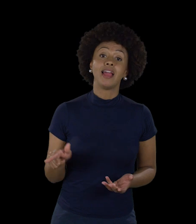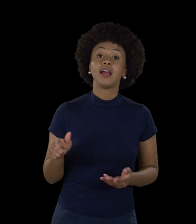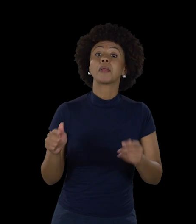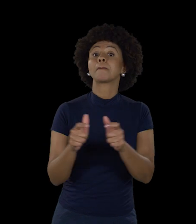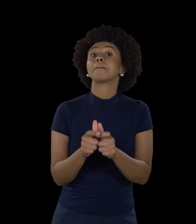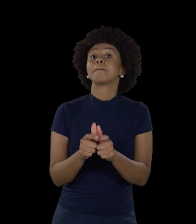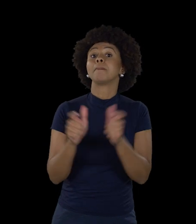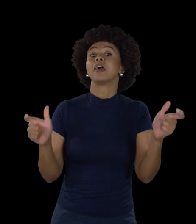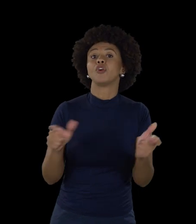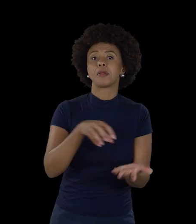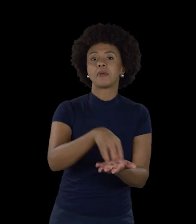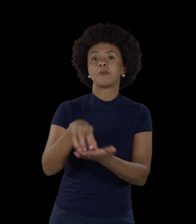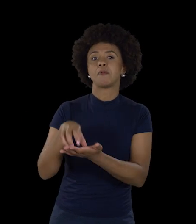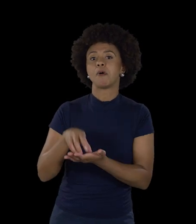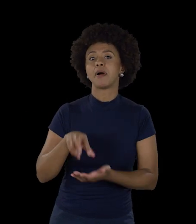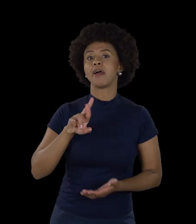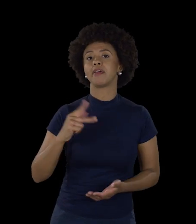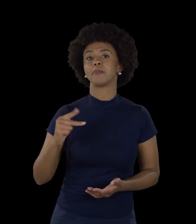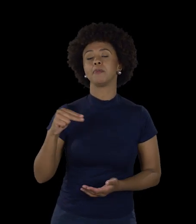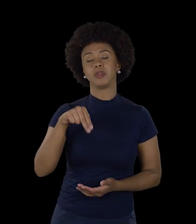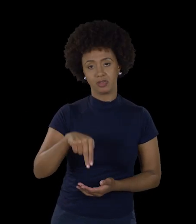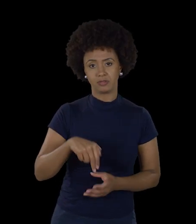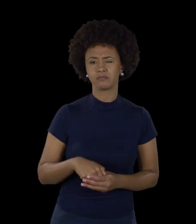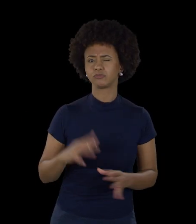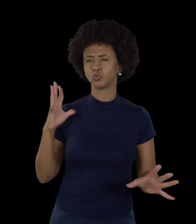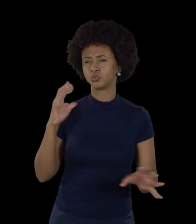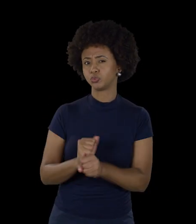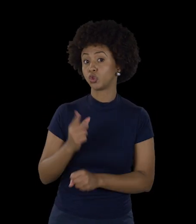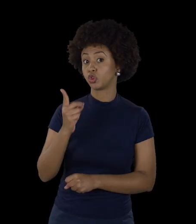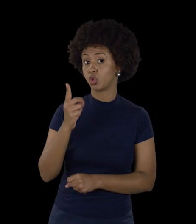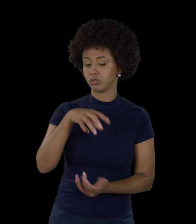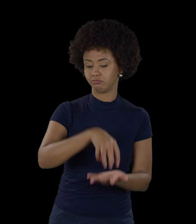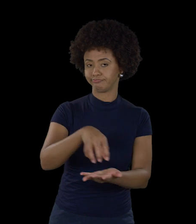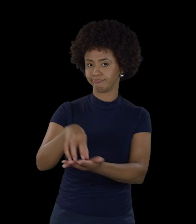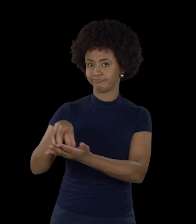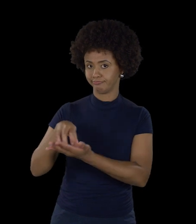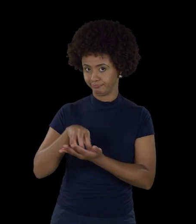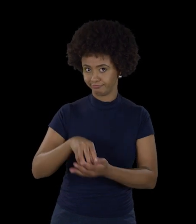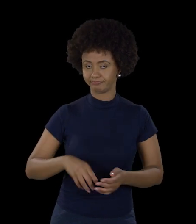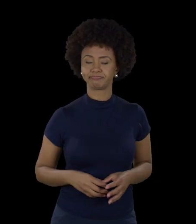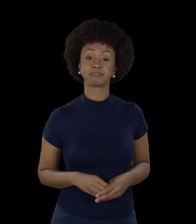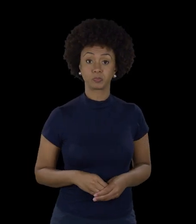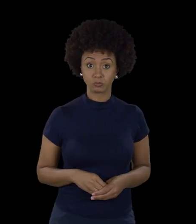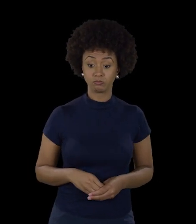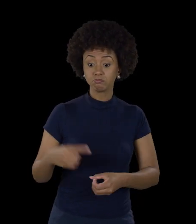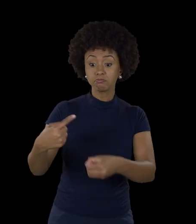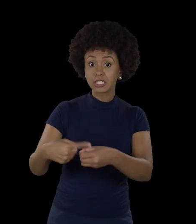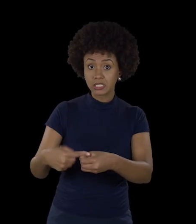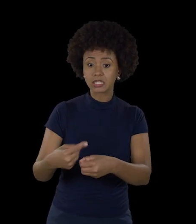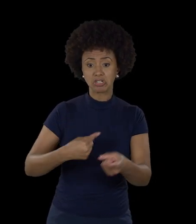Escolhemos Afonso Cláudio porque ela tem o maior número de RPPNs em todo o estado. Ao todo, 12